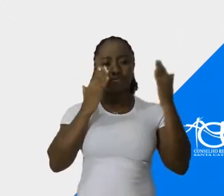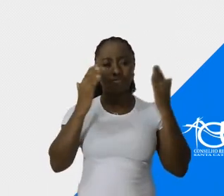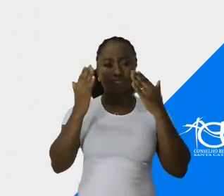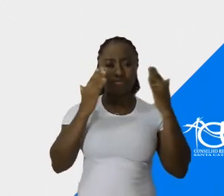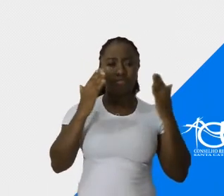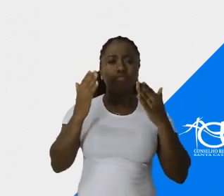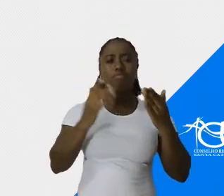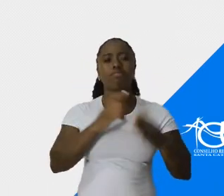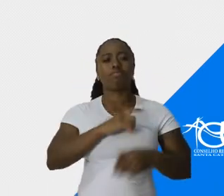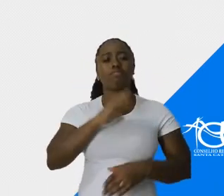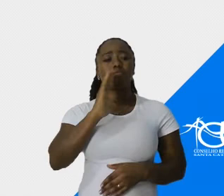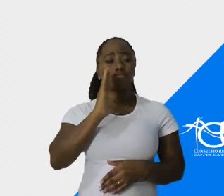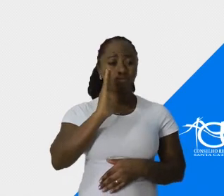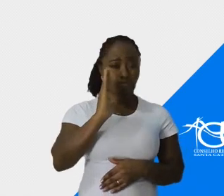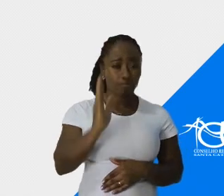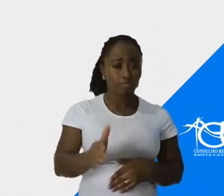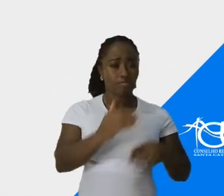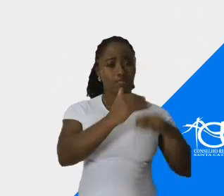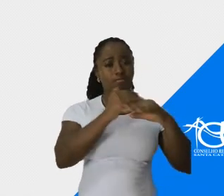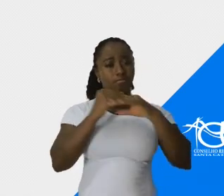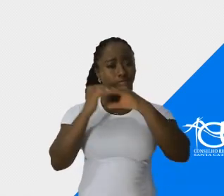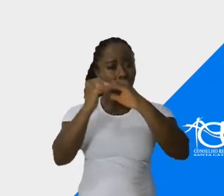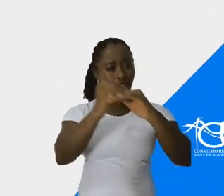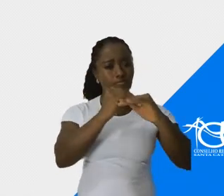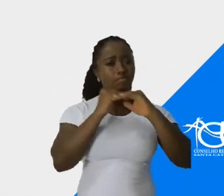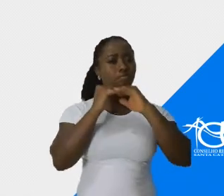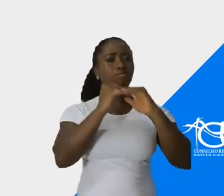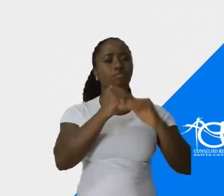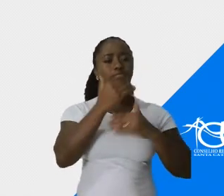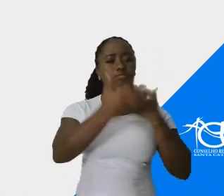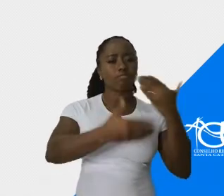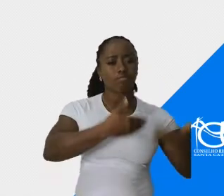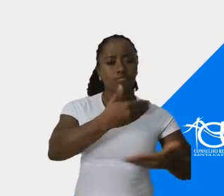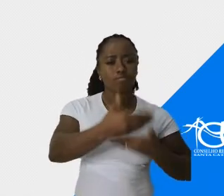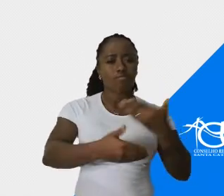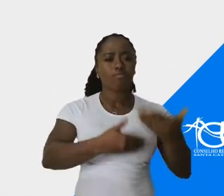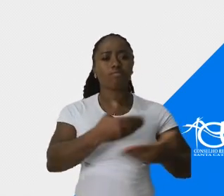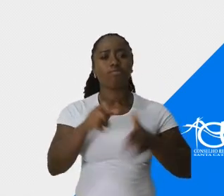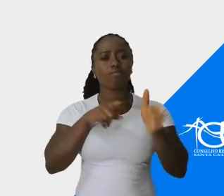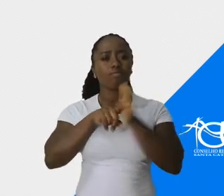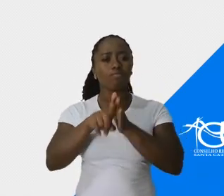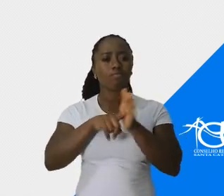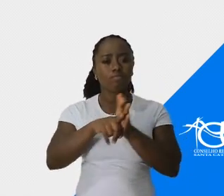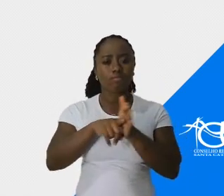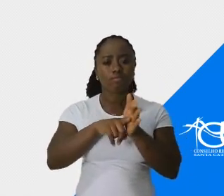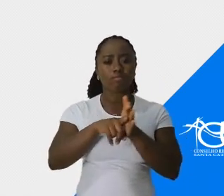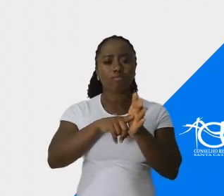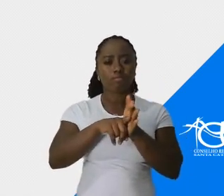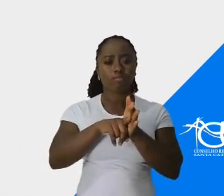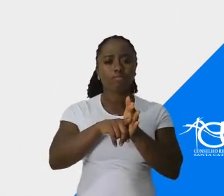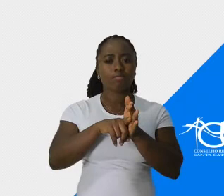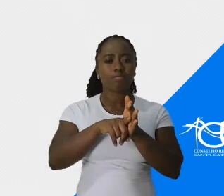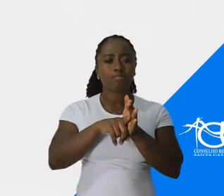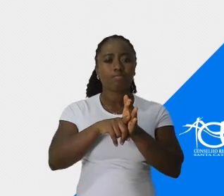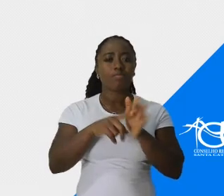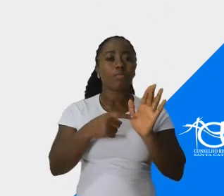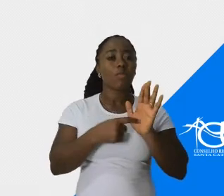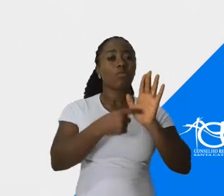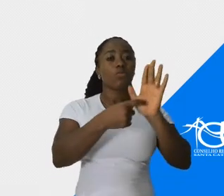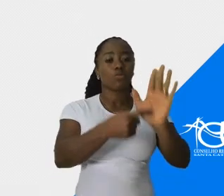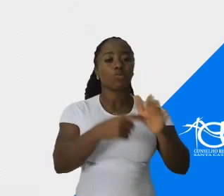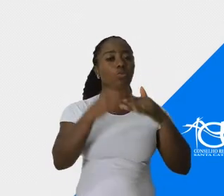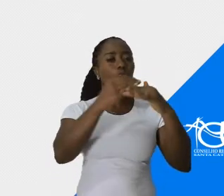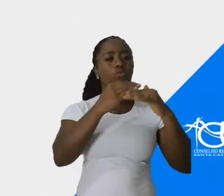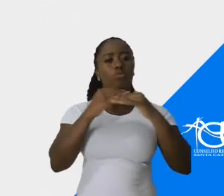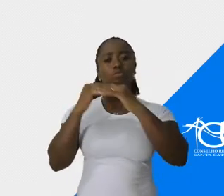homogênea de realizar processo, procedimento de investigação, considerando que é o mesmo procedimento para qualquer que for, fosse, né,